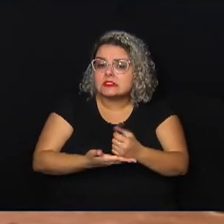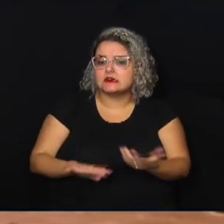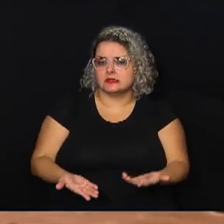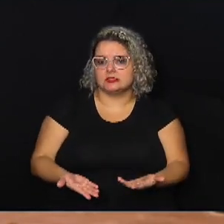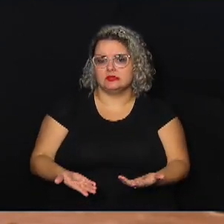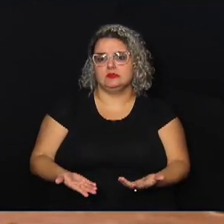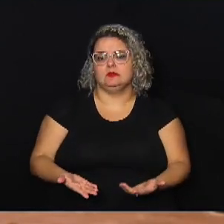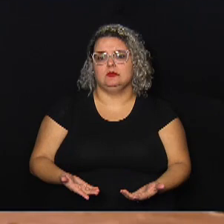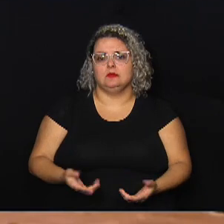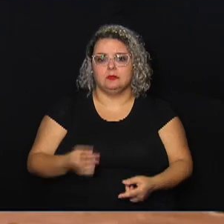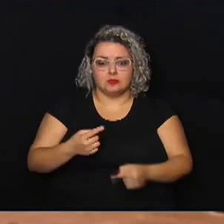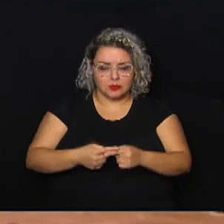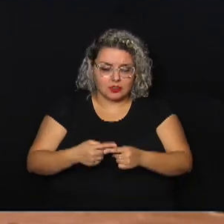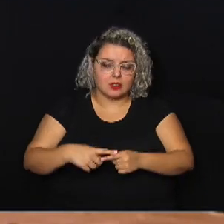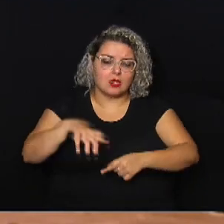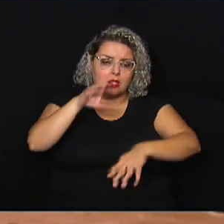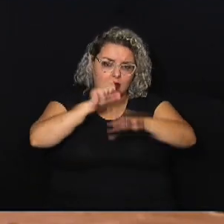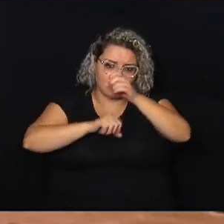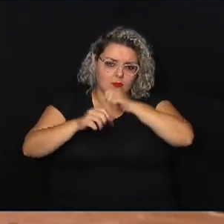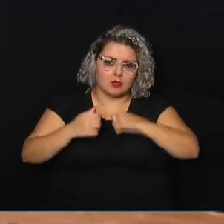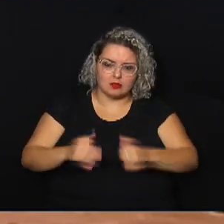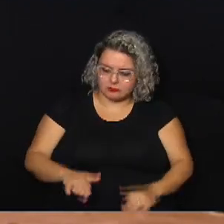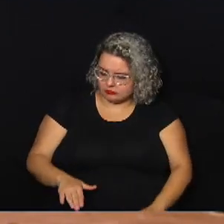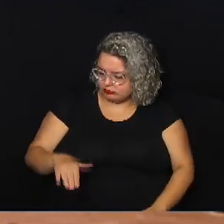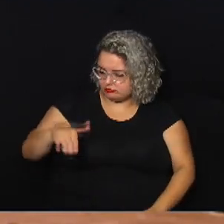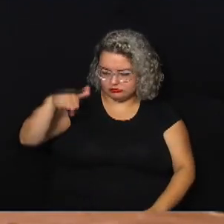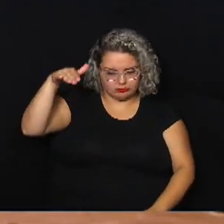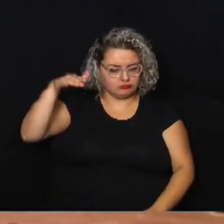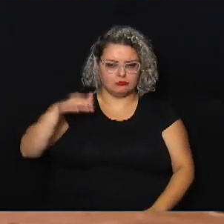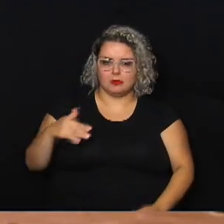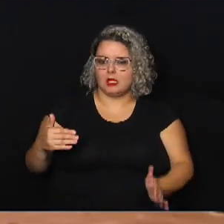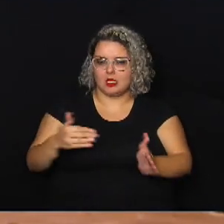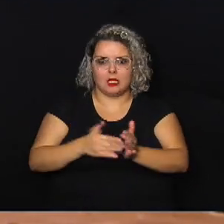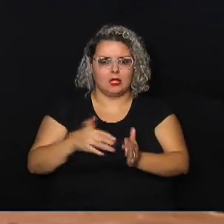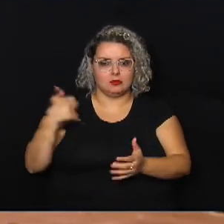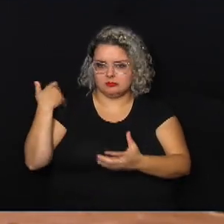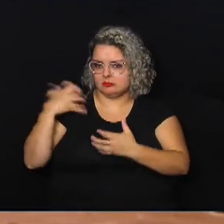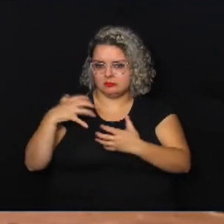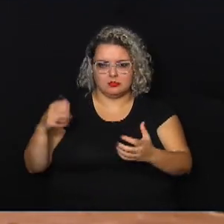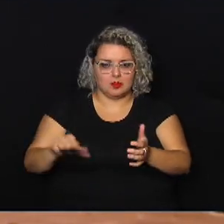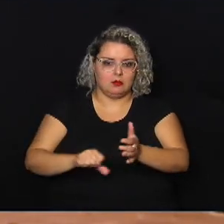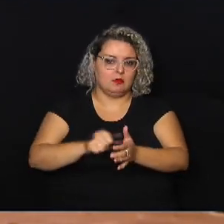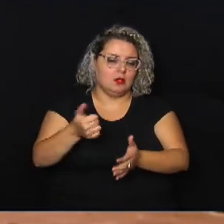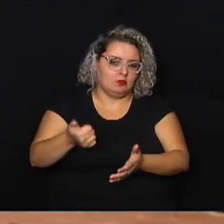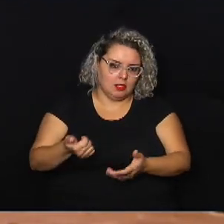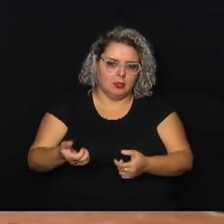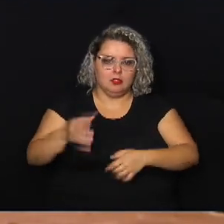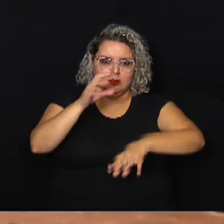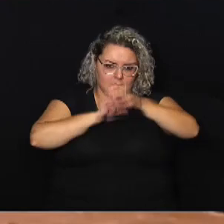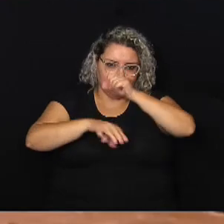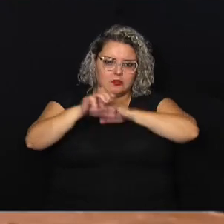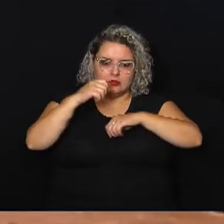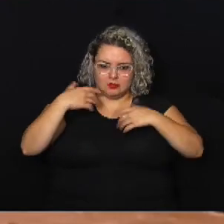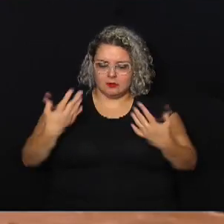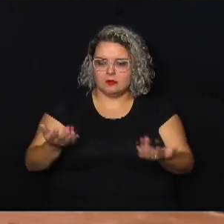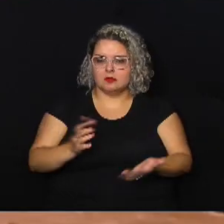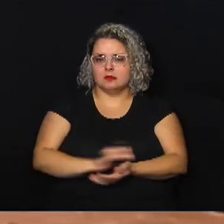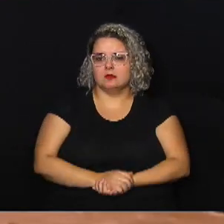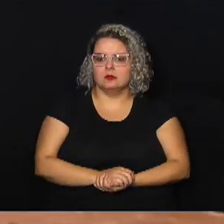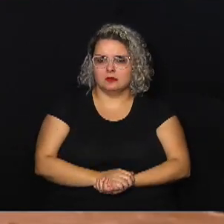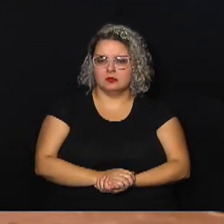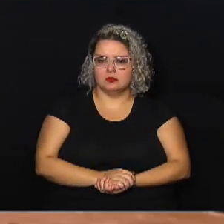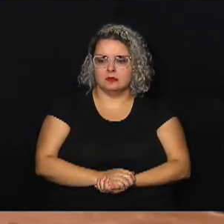aprender até desde a origem, assim, primeira formação escolar, evidente, de acordo com cada idade,